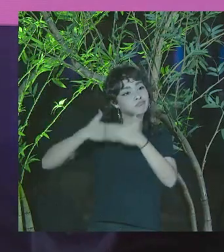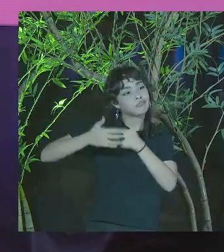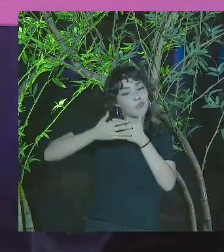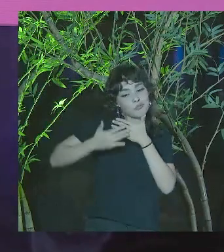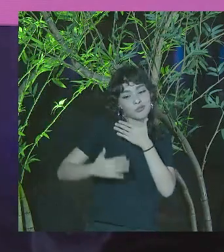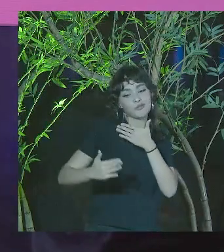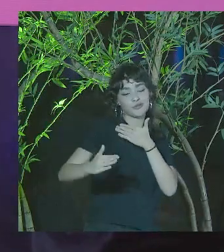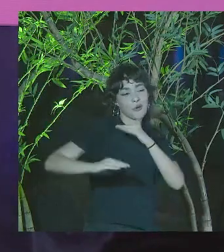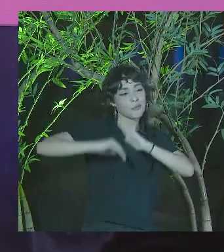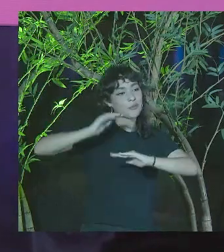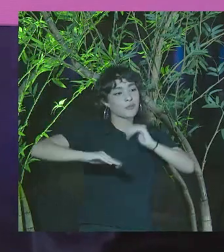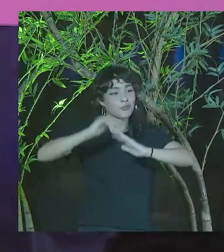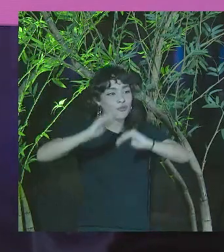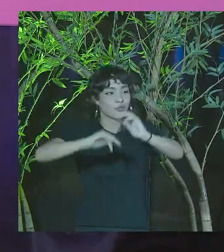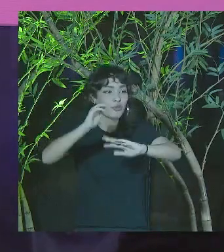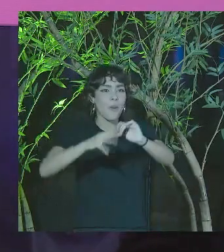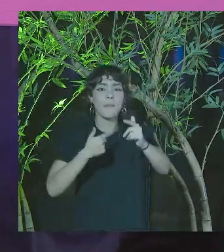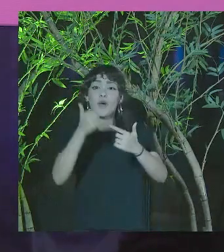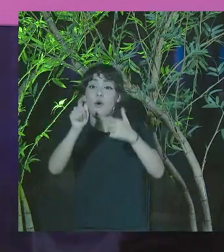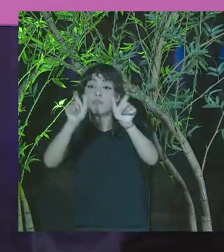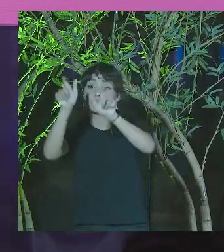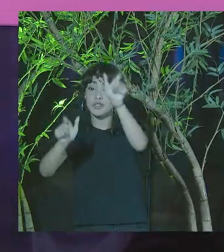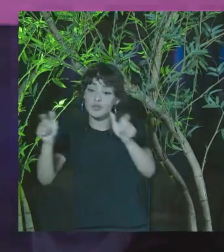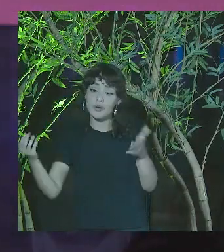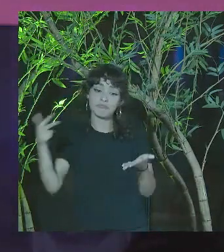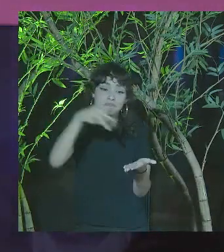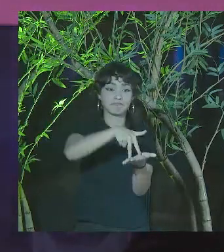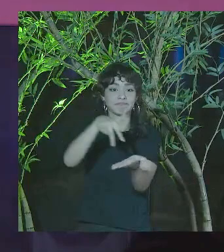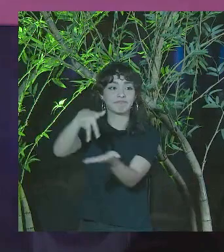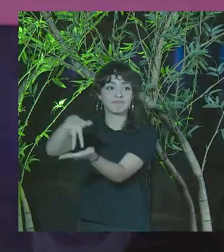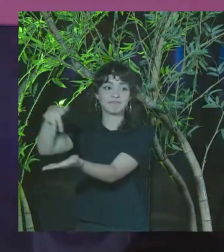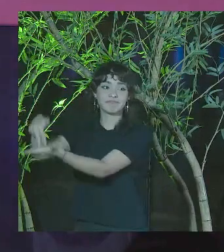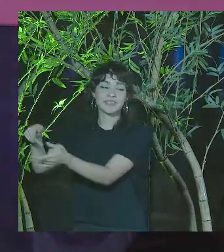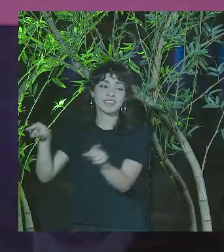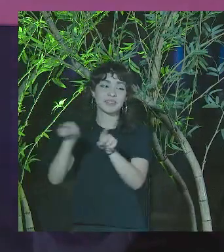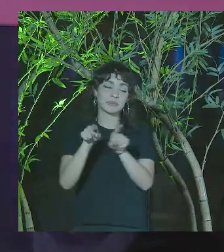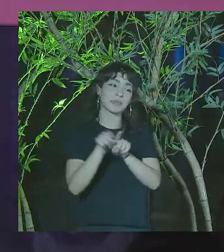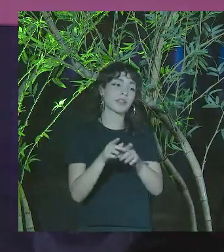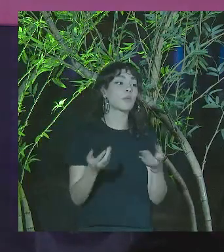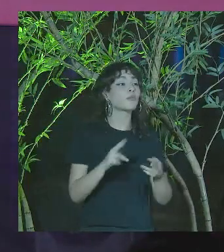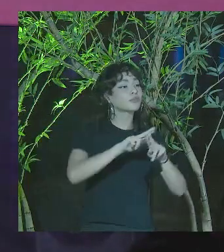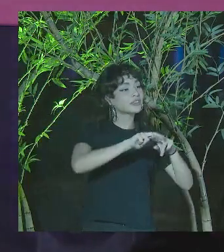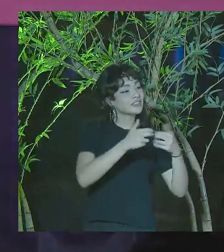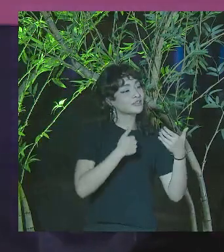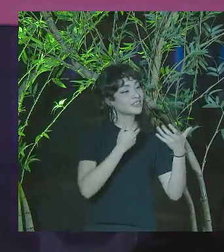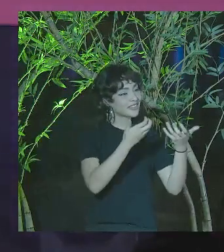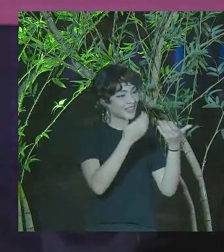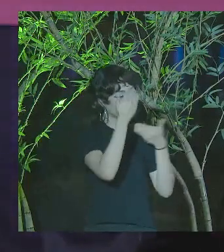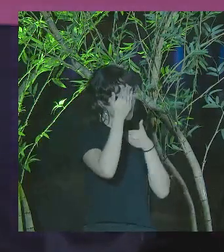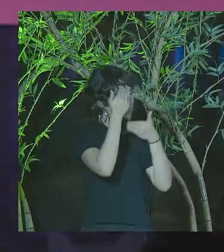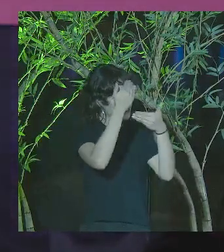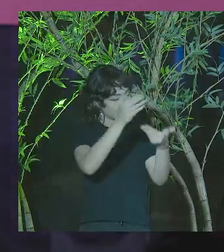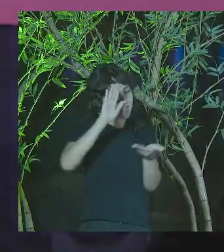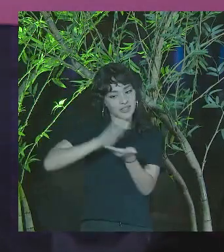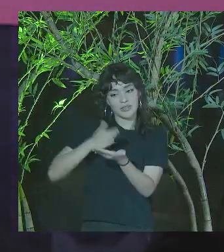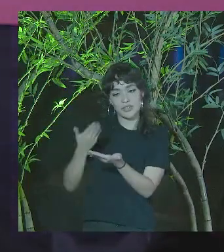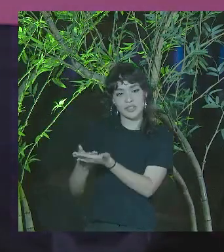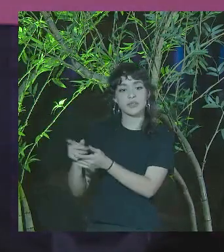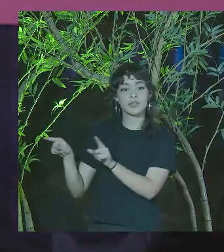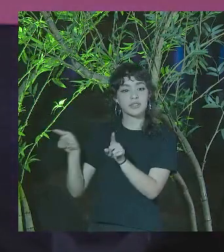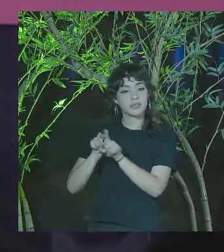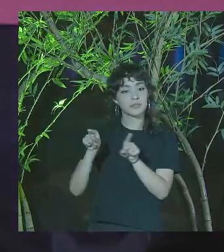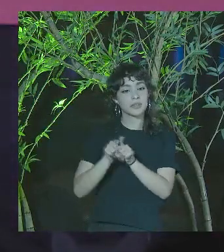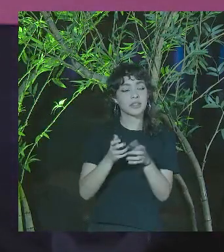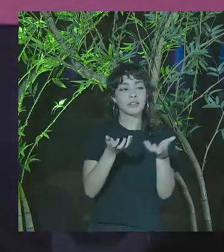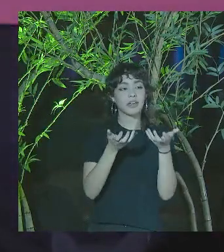mais plurais para quem vem depois. E é por isso que eu queria agradecer a tradução que está sendo feita aqui agora, mas também queria que a